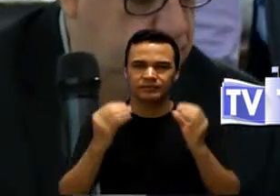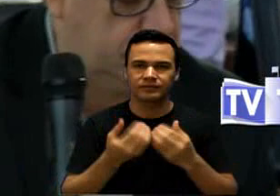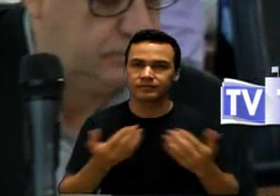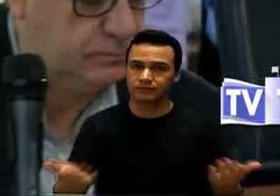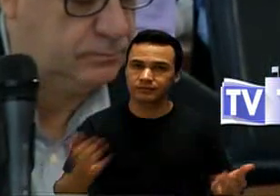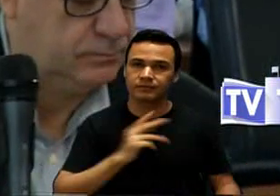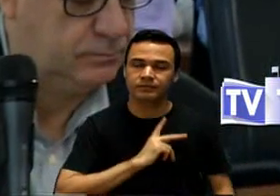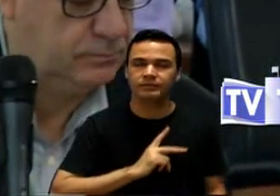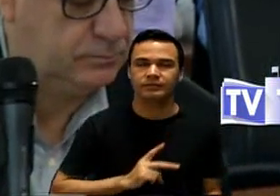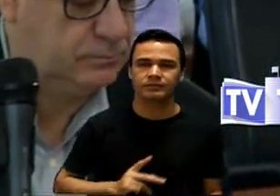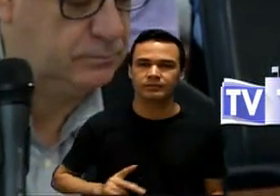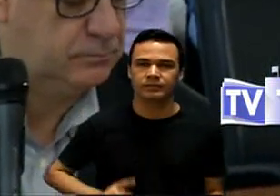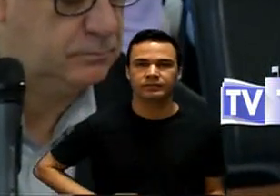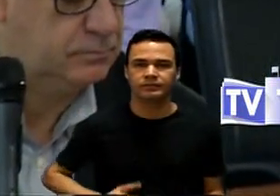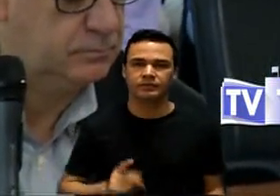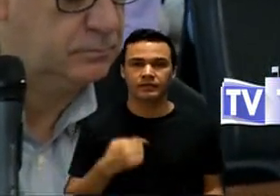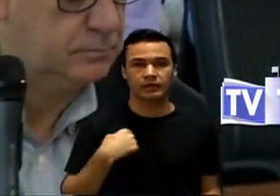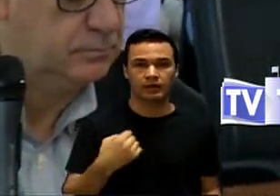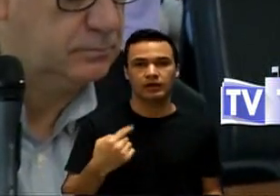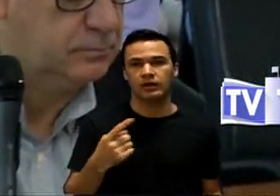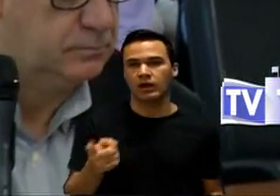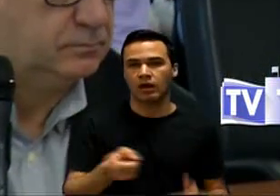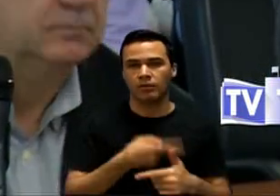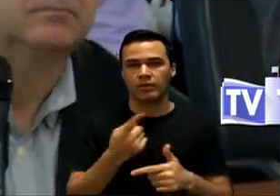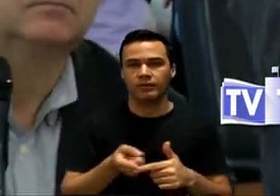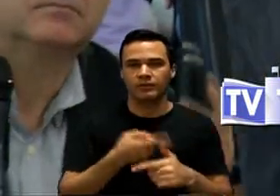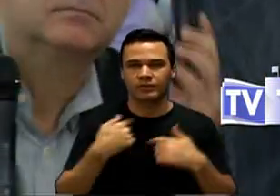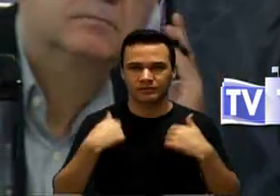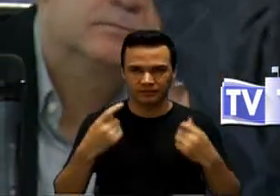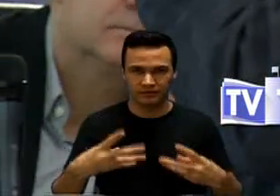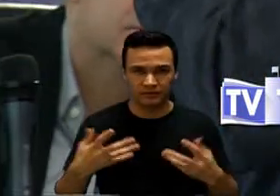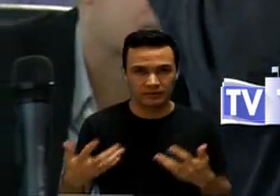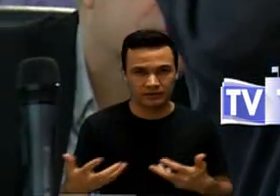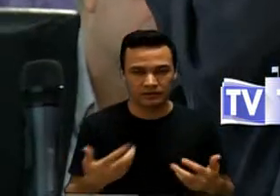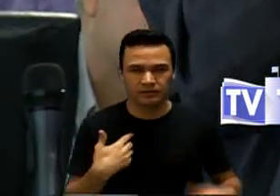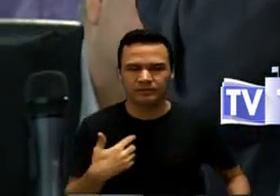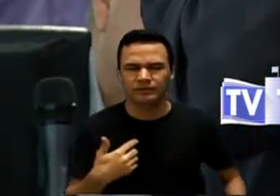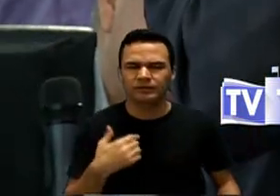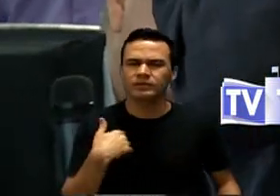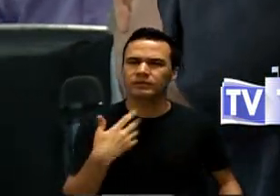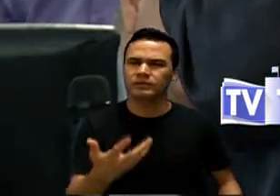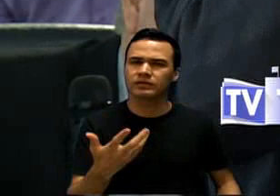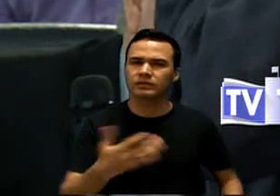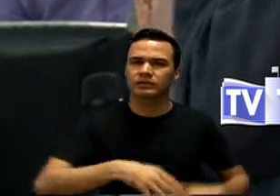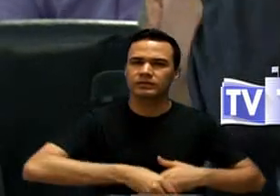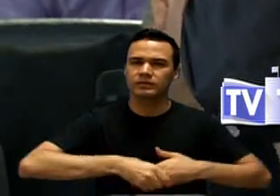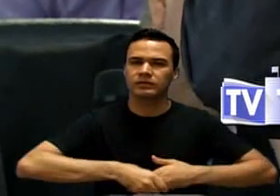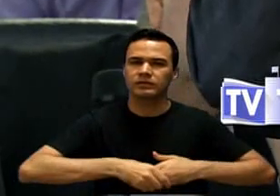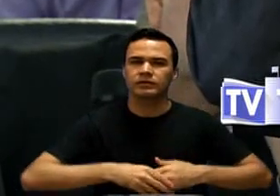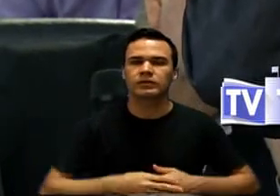Senhor presidente, antes de eu fazer esse voto de congratulação, quero cumprimentar...